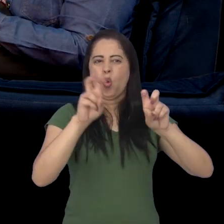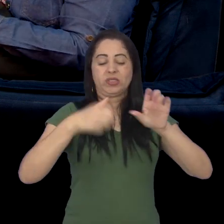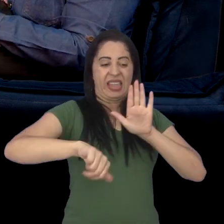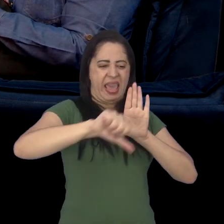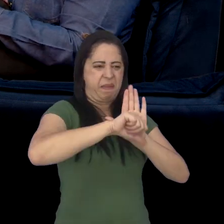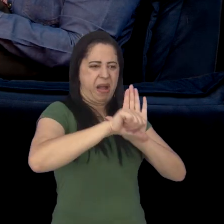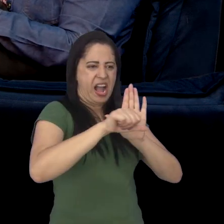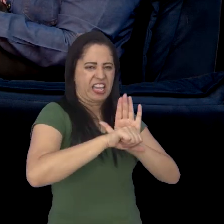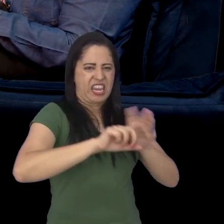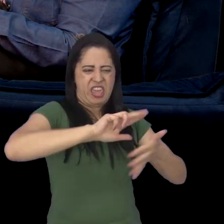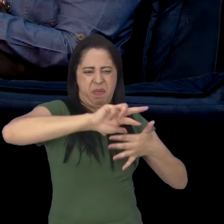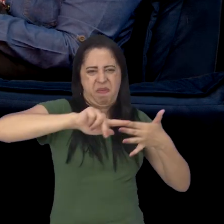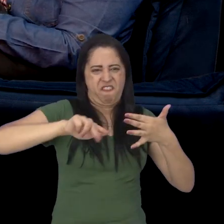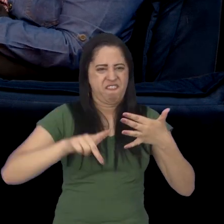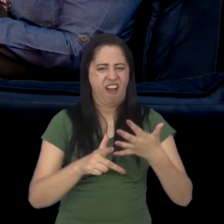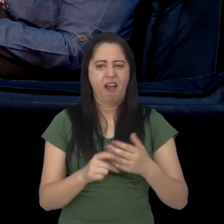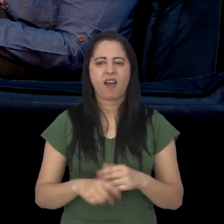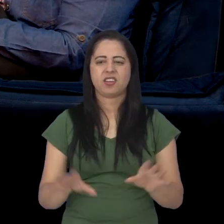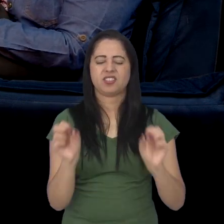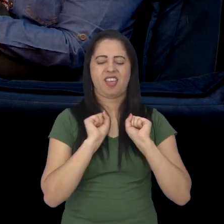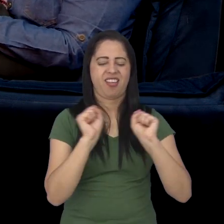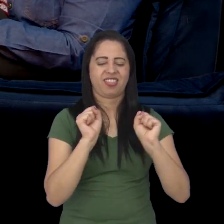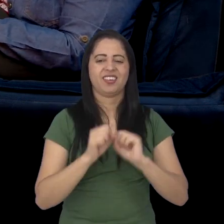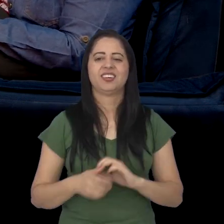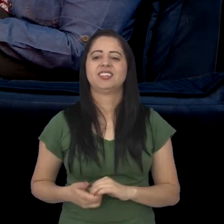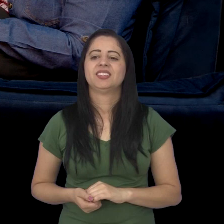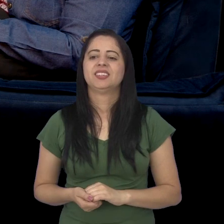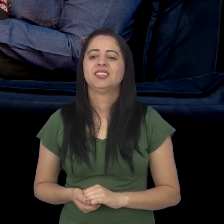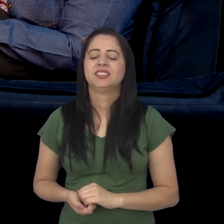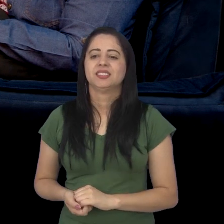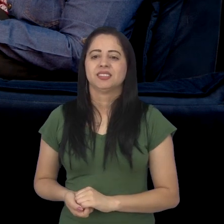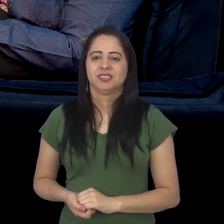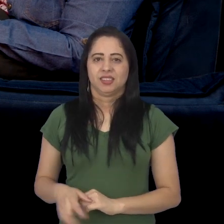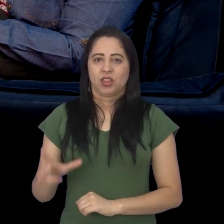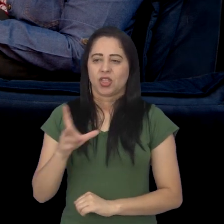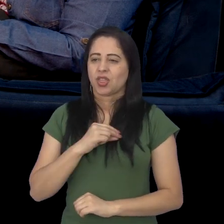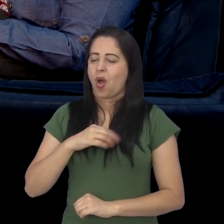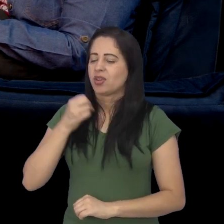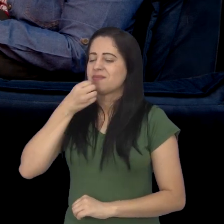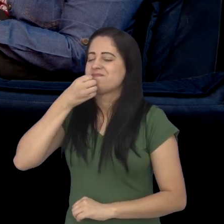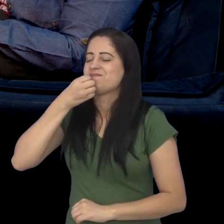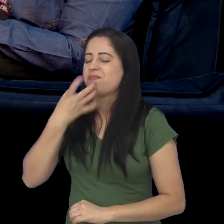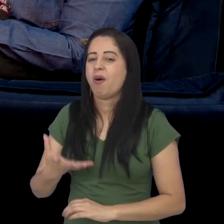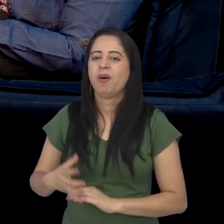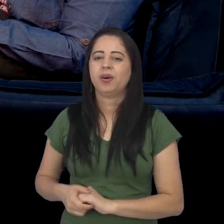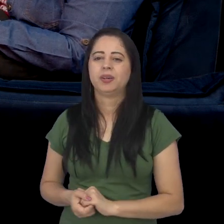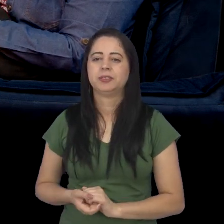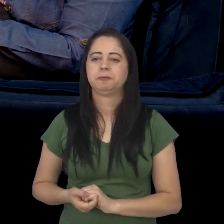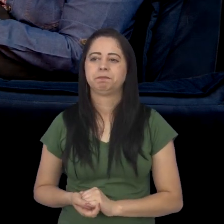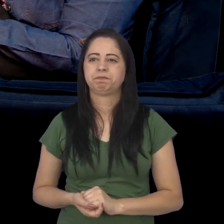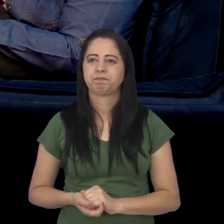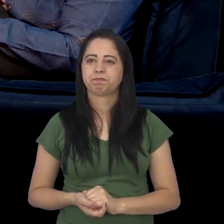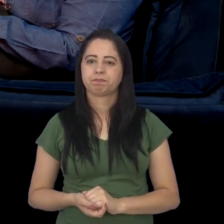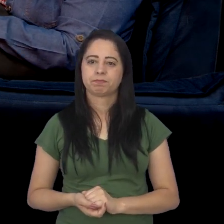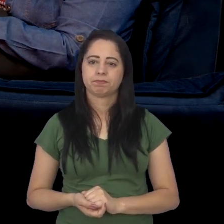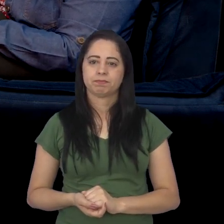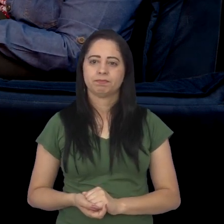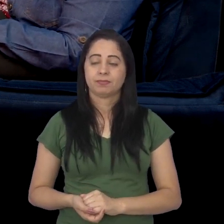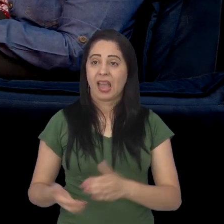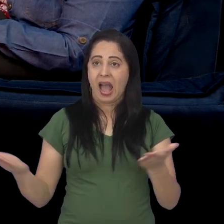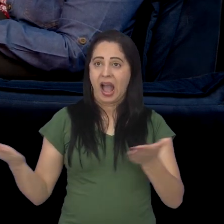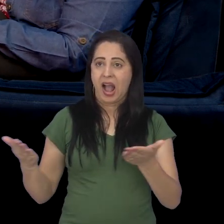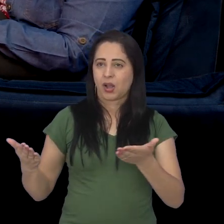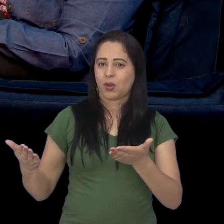inteira. Ai, e que gostoso. criança, que adolescente não vai gostar de Agatha Christie, cheio de mistério. Envolvente, né? Uma escrita envolvente, Aí te eu leva, lia né?